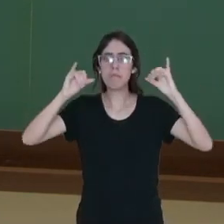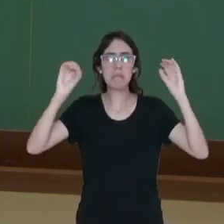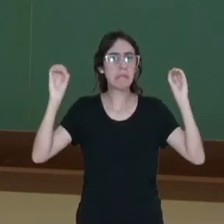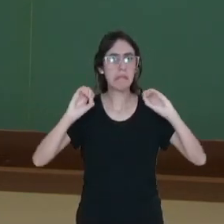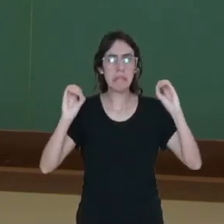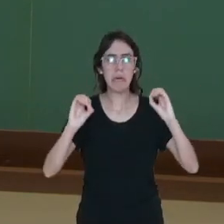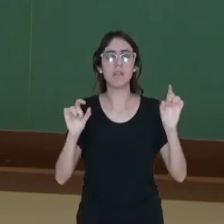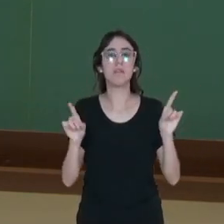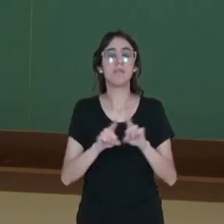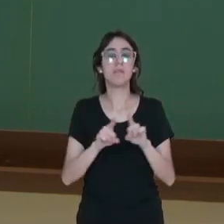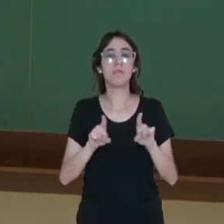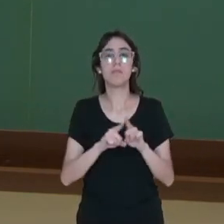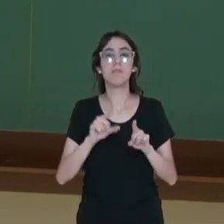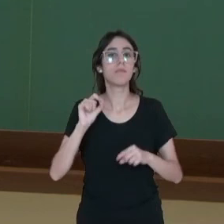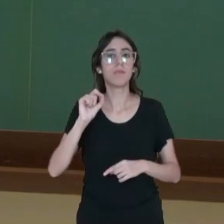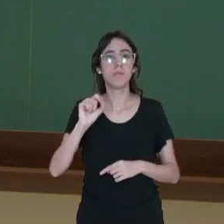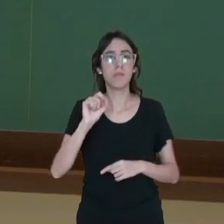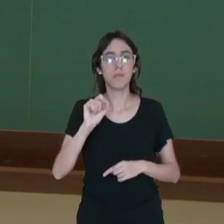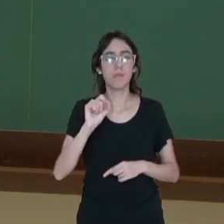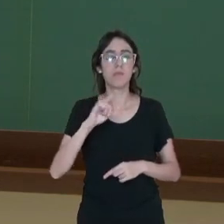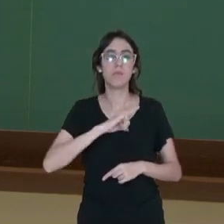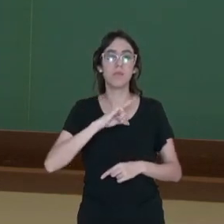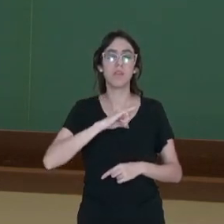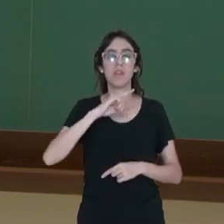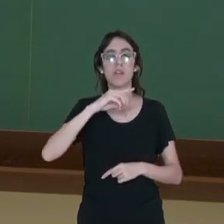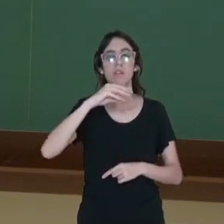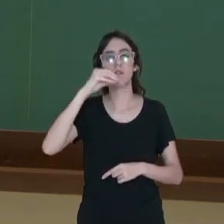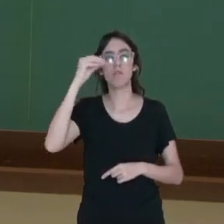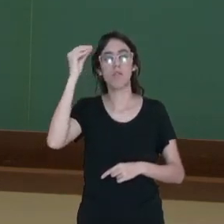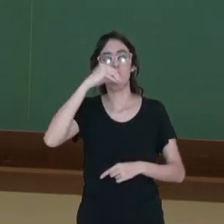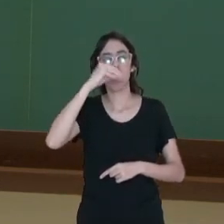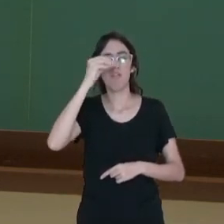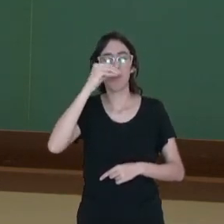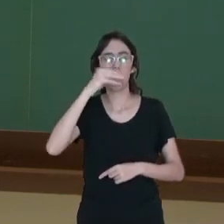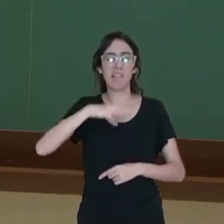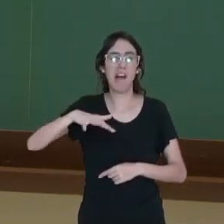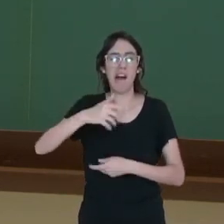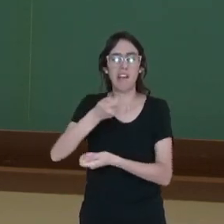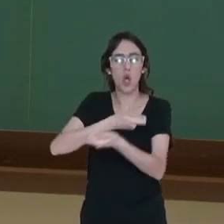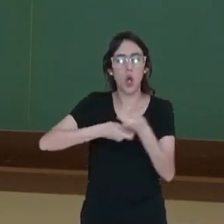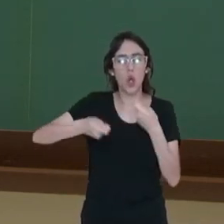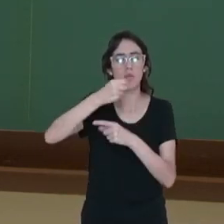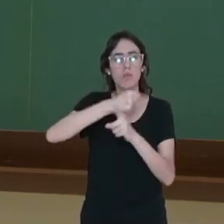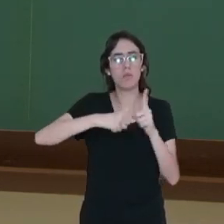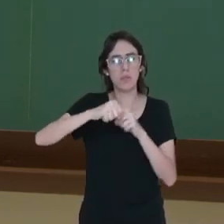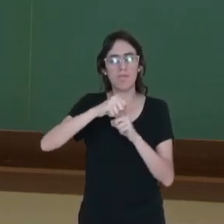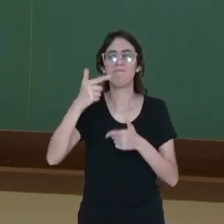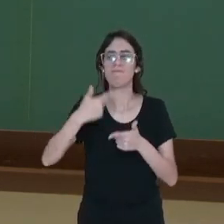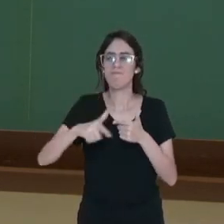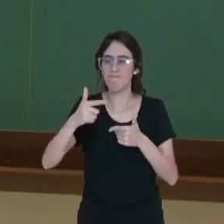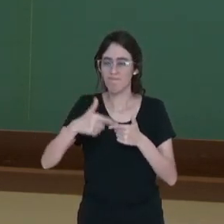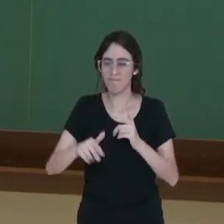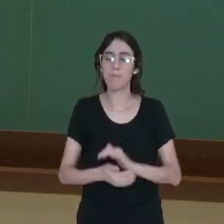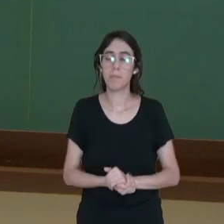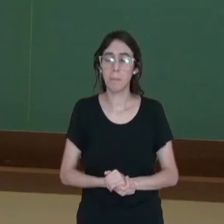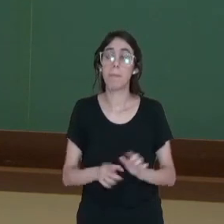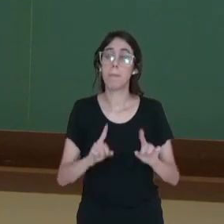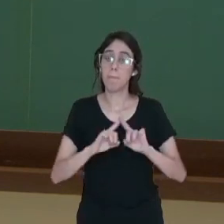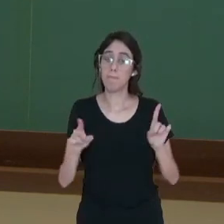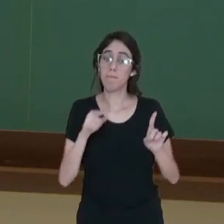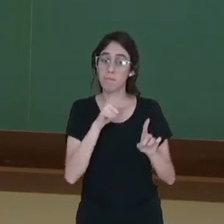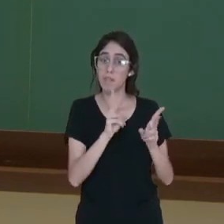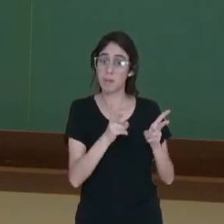também contribuíram para o enfraquecimento, principalmente na área econômica e social de seu governo. Porém, nessa mesma